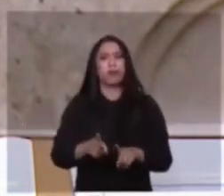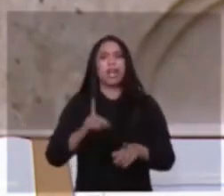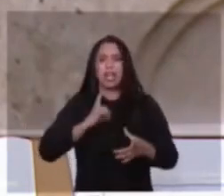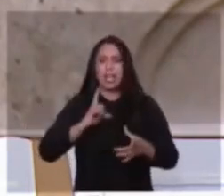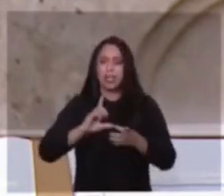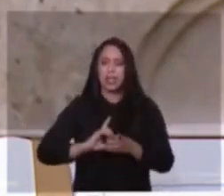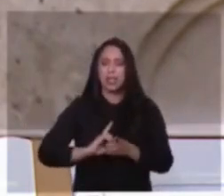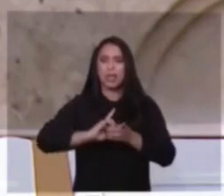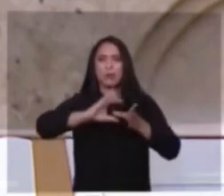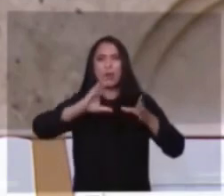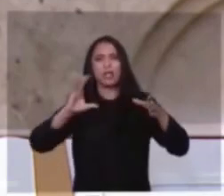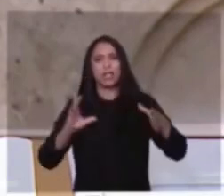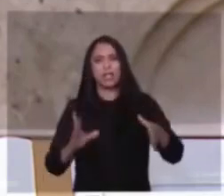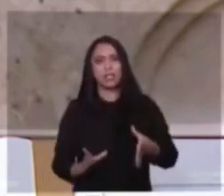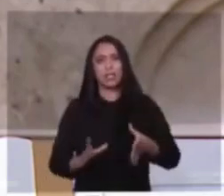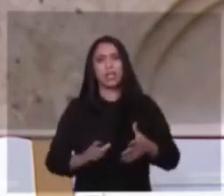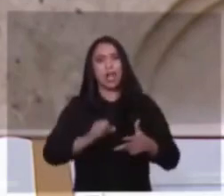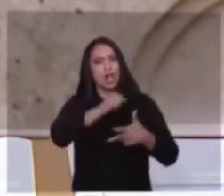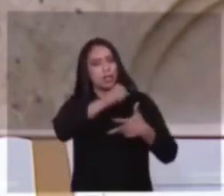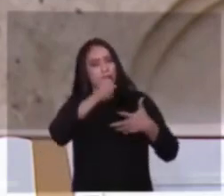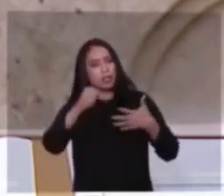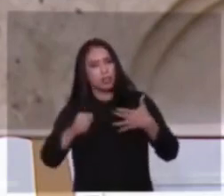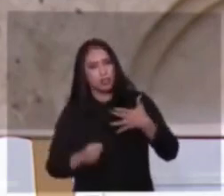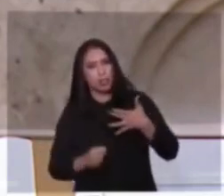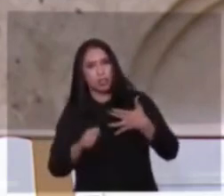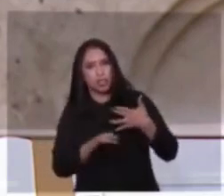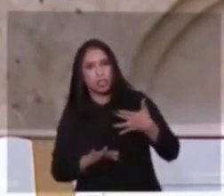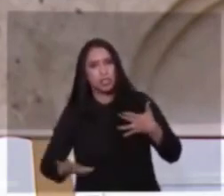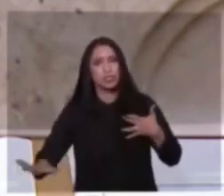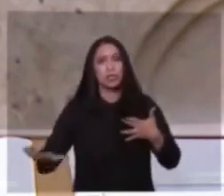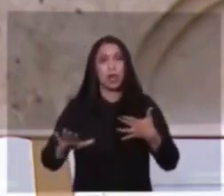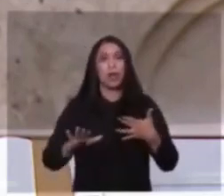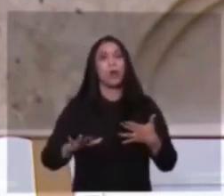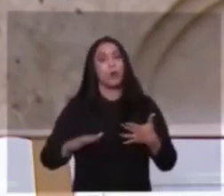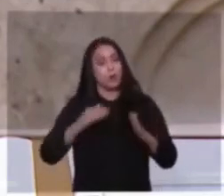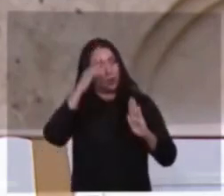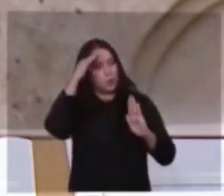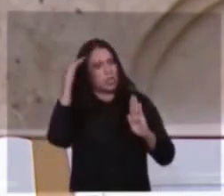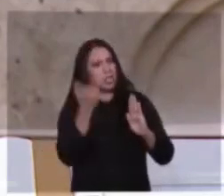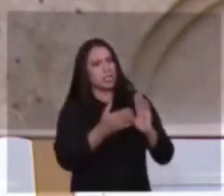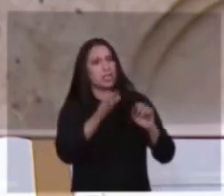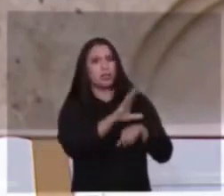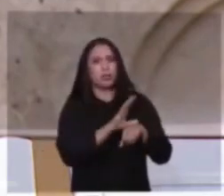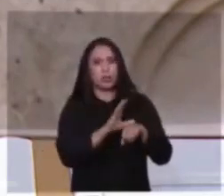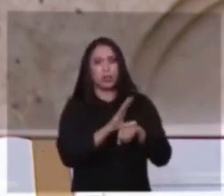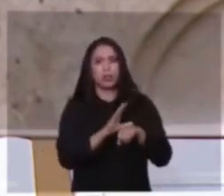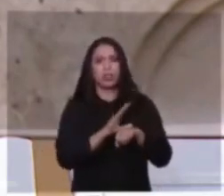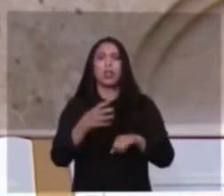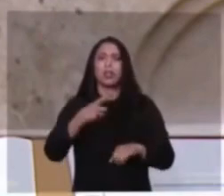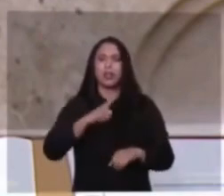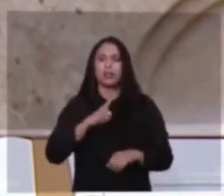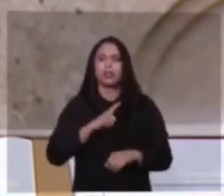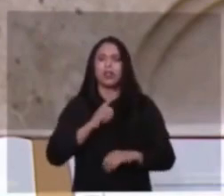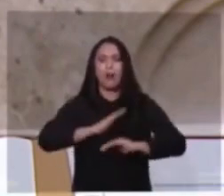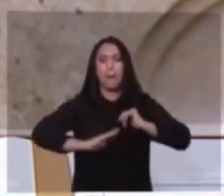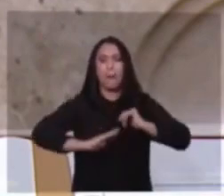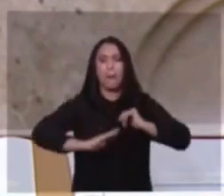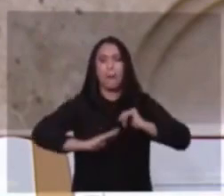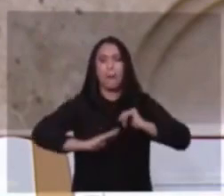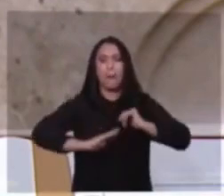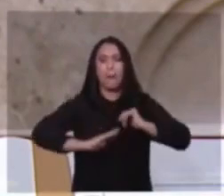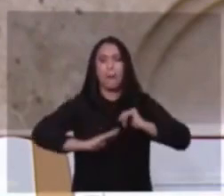regime democrático e da jurisdição constitucional, que abracei como profissão de fé em minha